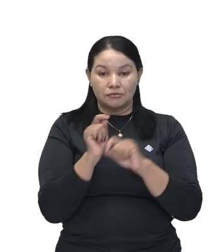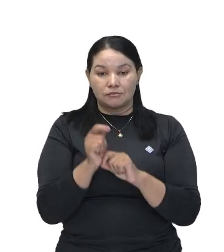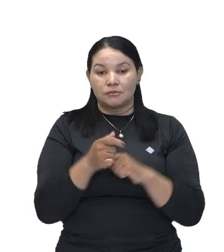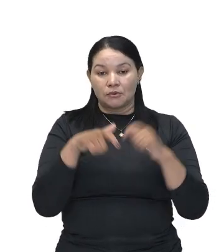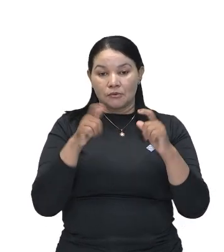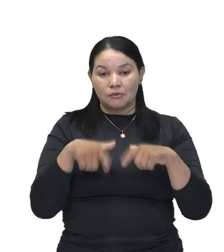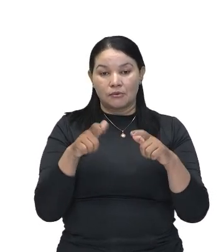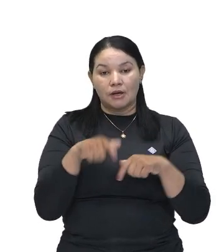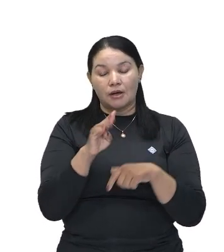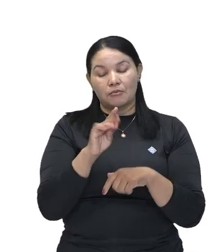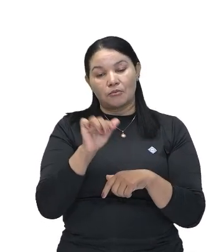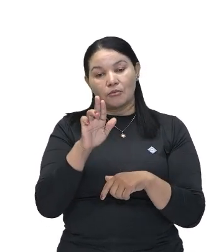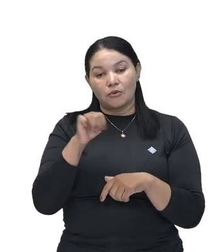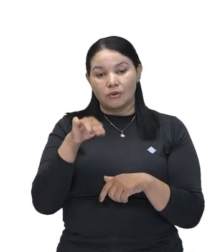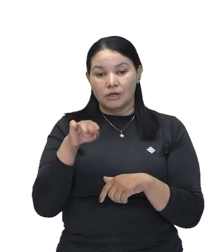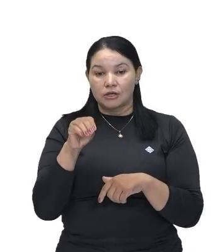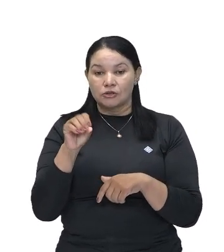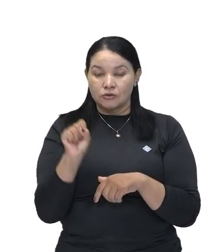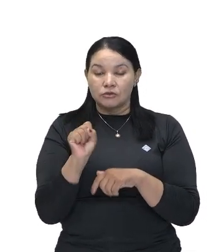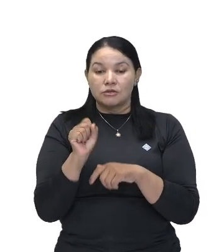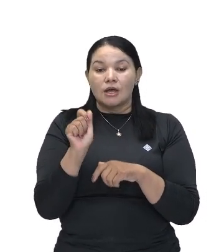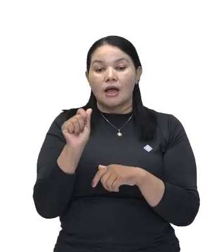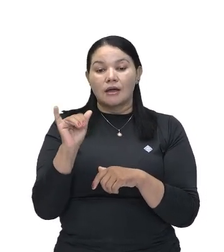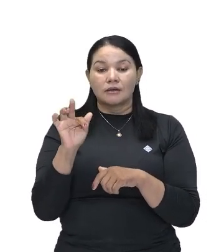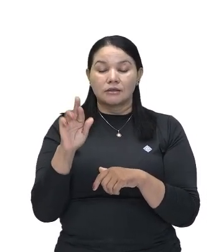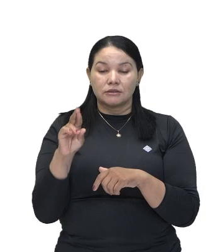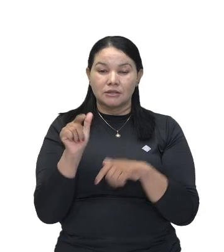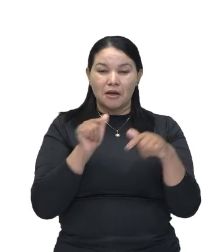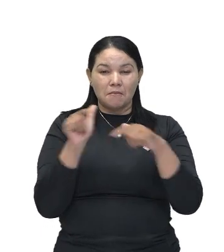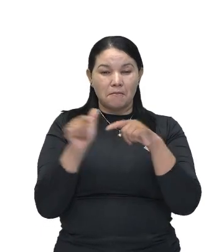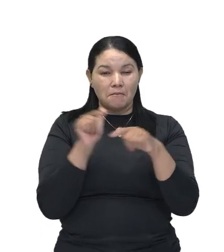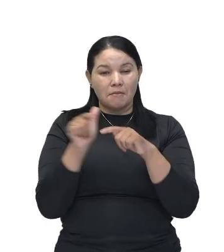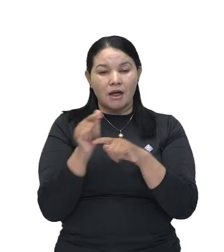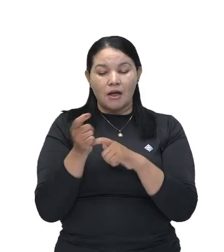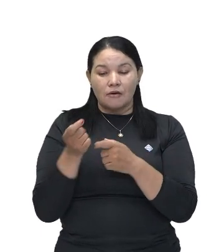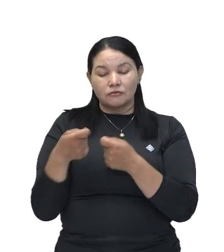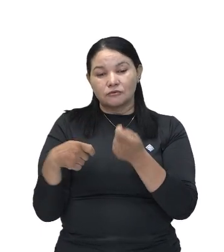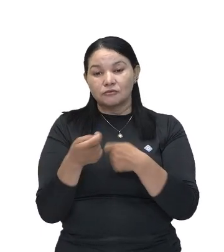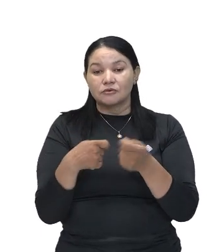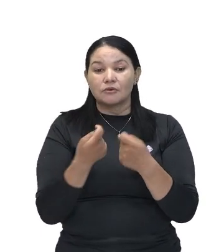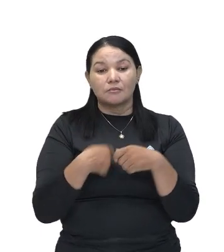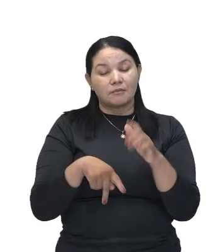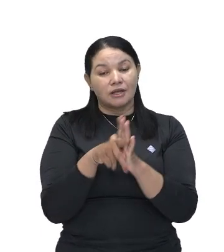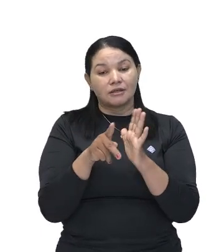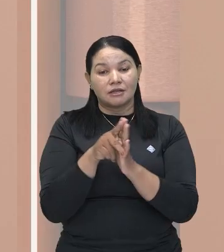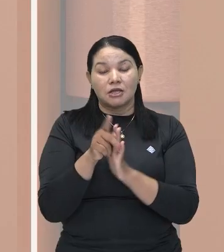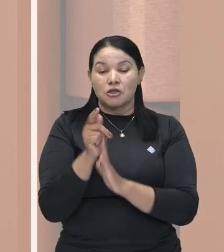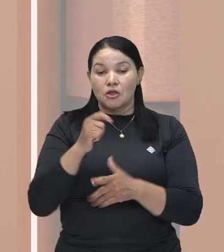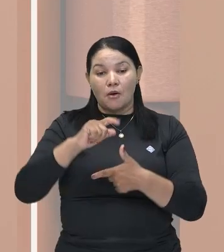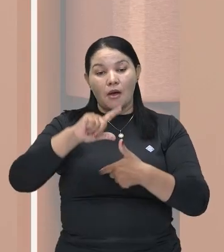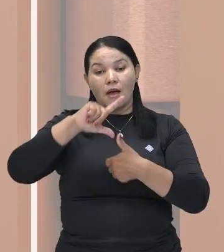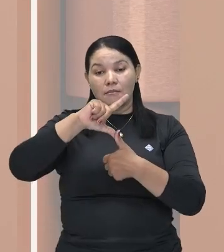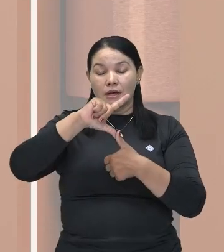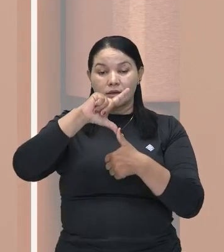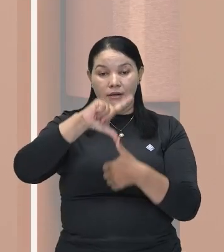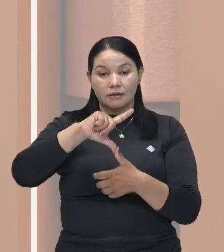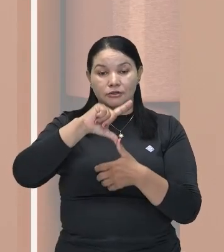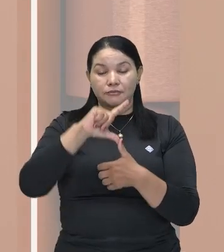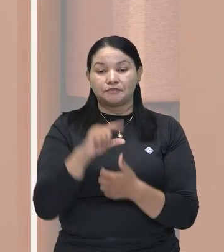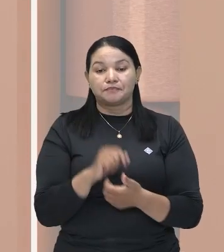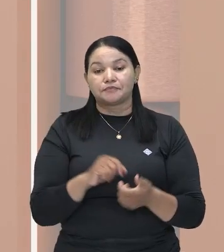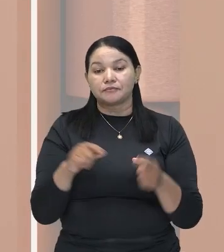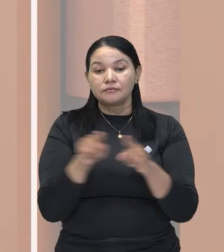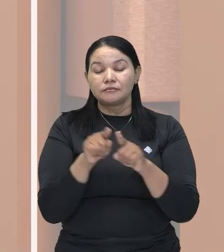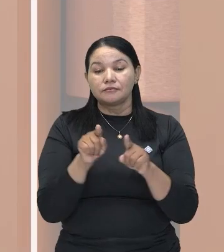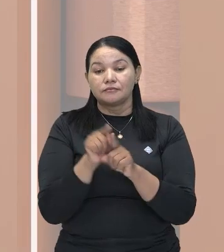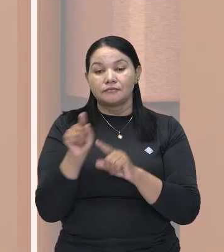um importante centro financeiro e comercial da América Latina. E agora a gente vai